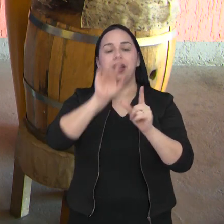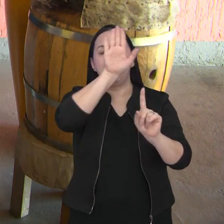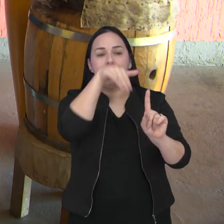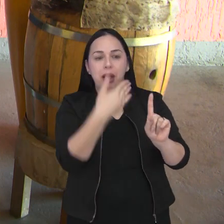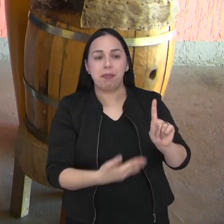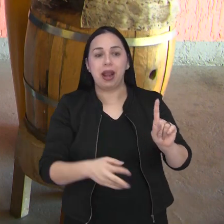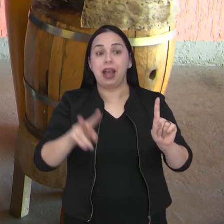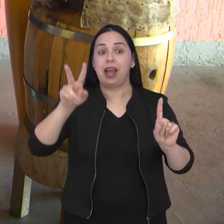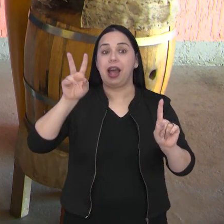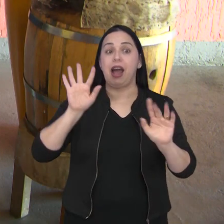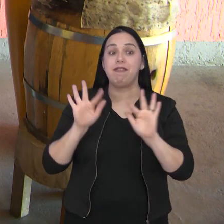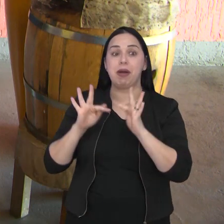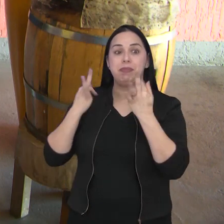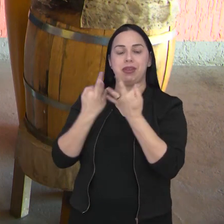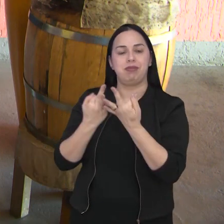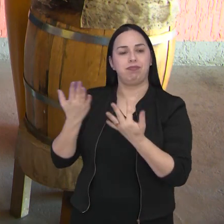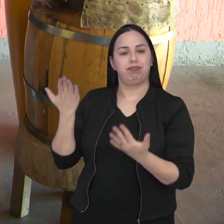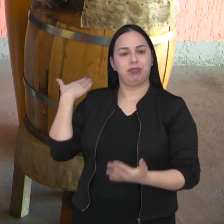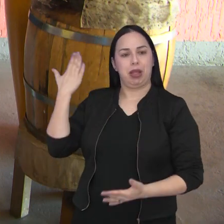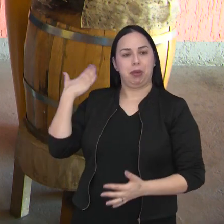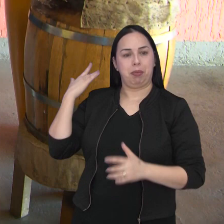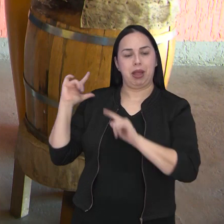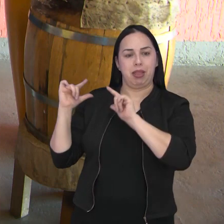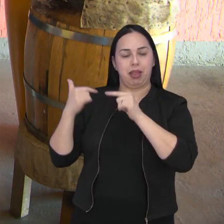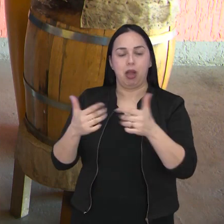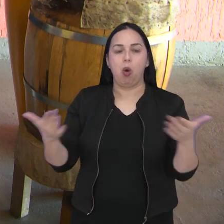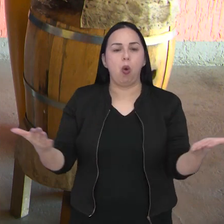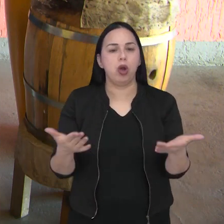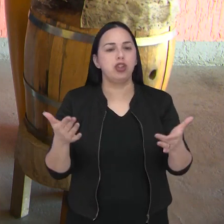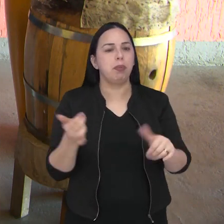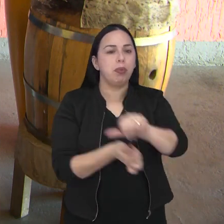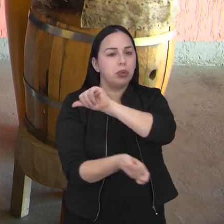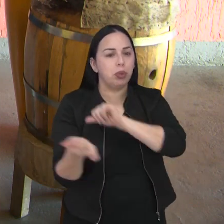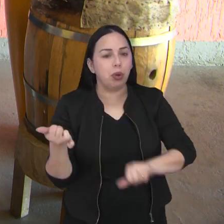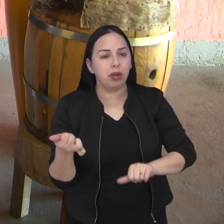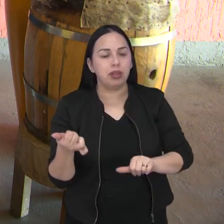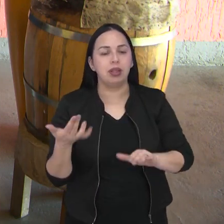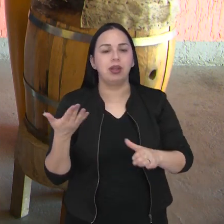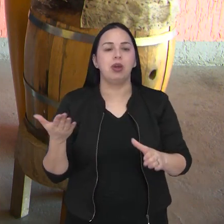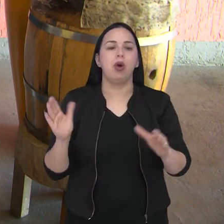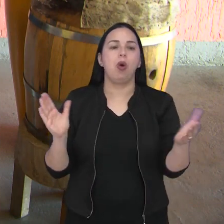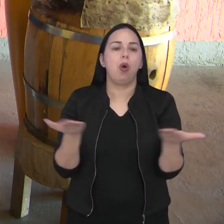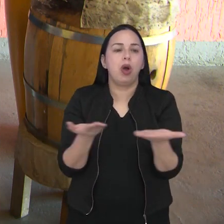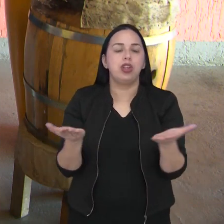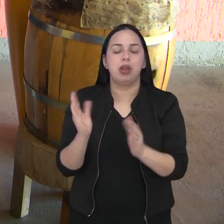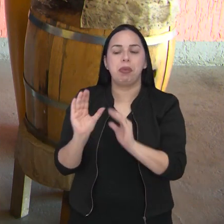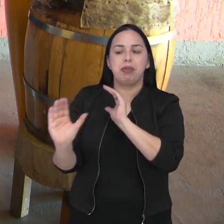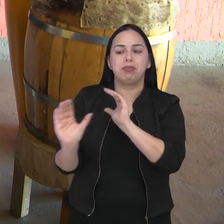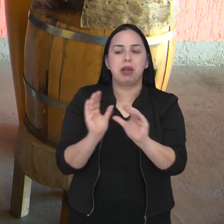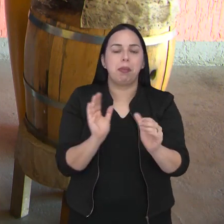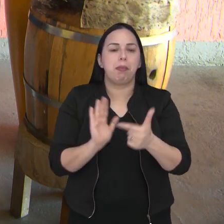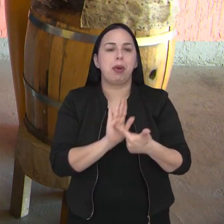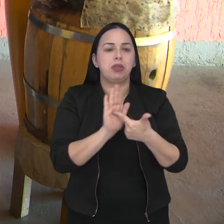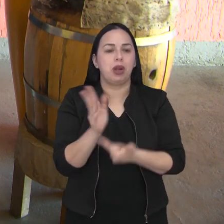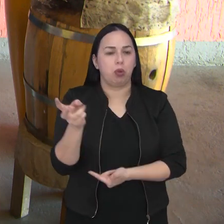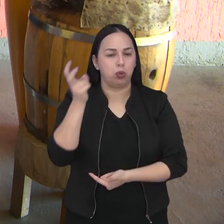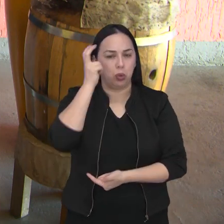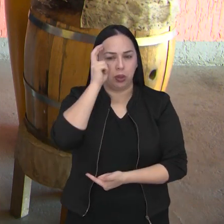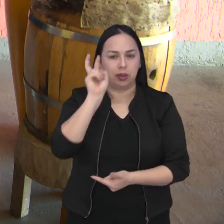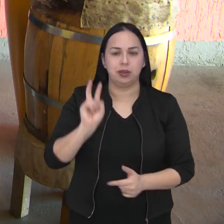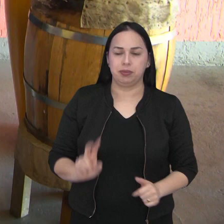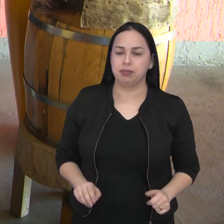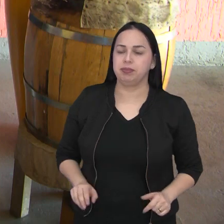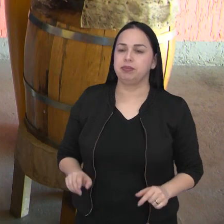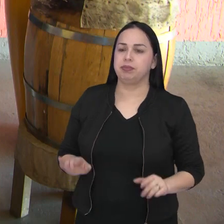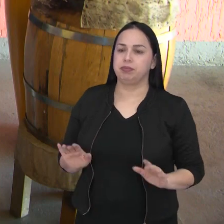mantessem viva essa tradição e honrar seus ancestrais. Hoje em dia, não é para isso, né? Como que a comunicação é mais